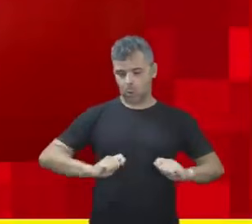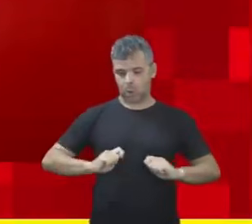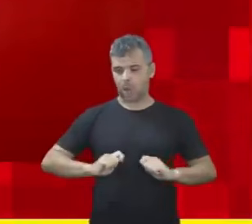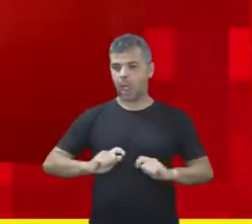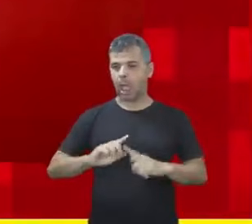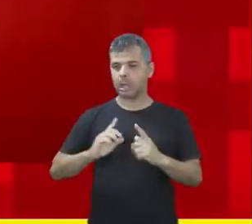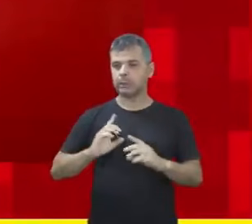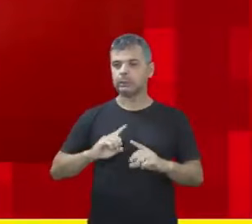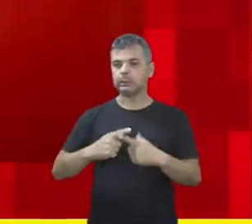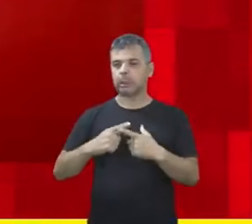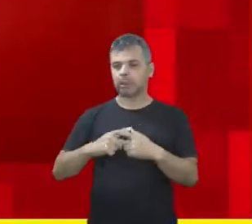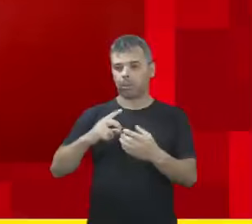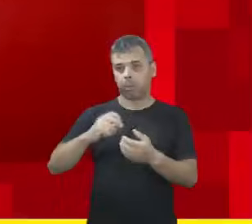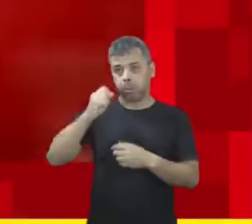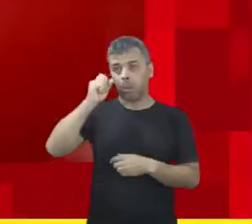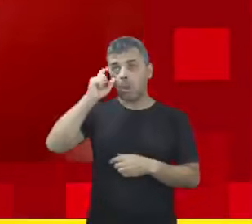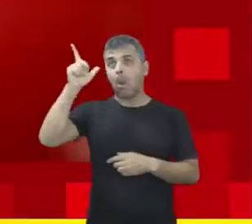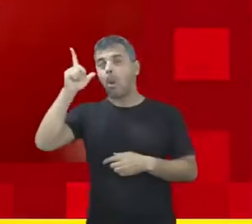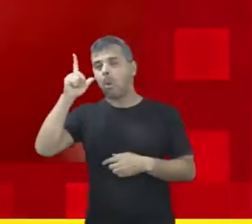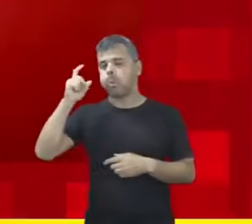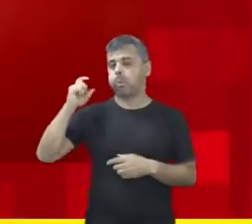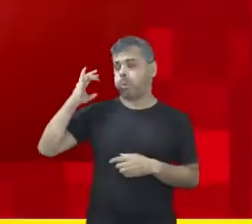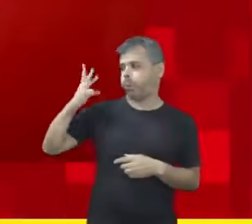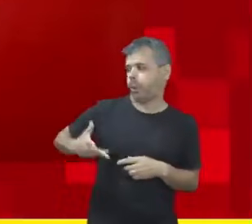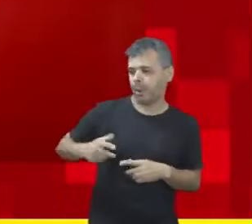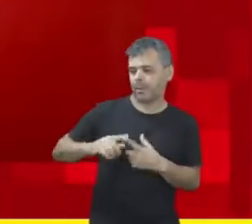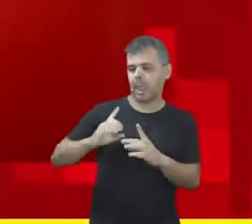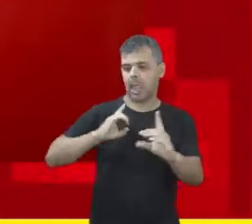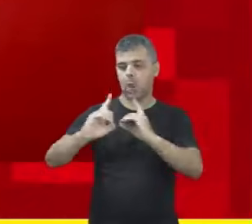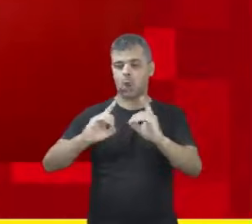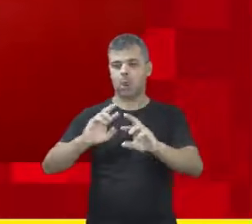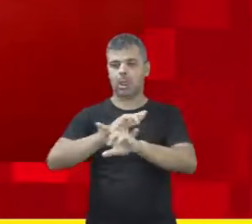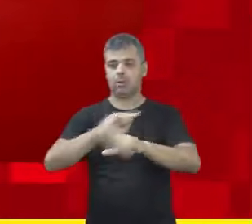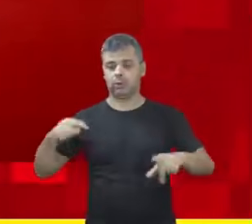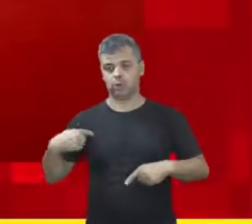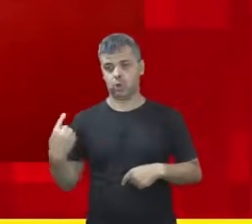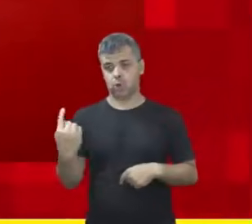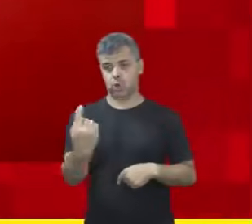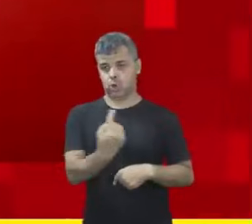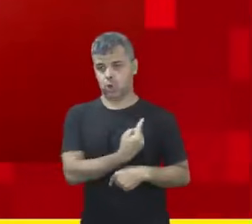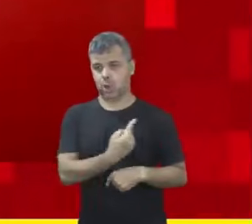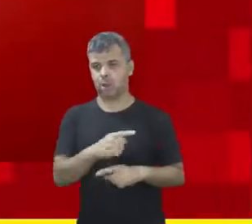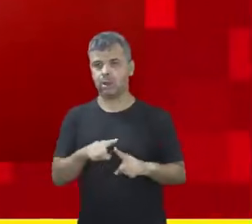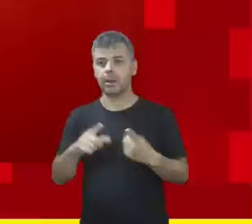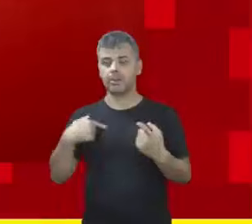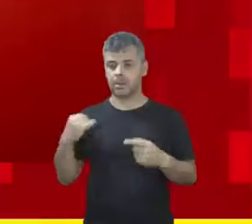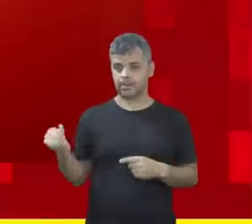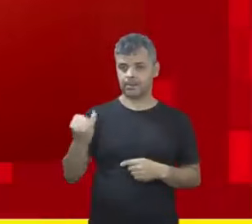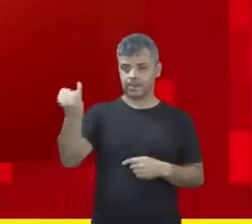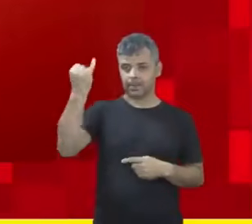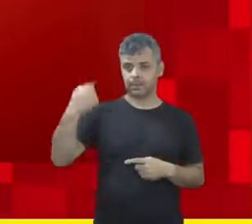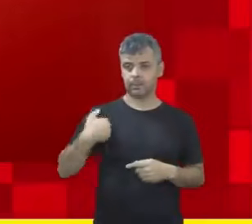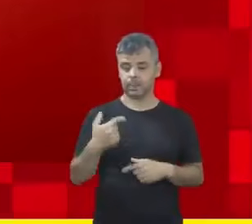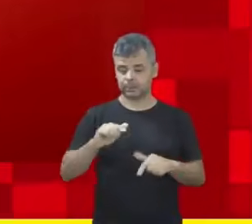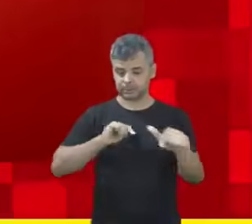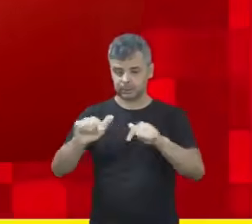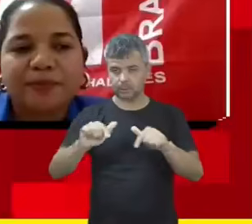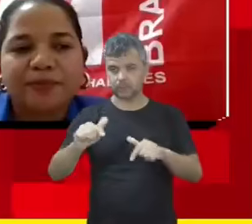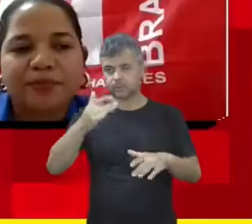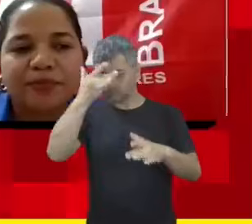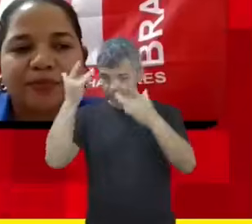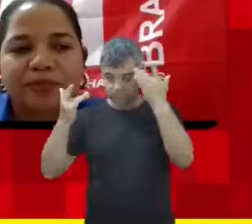amanhã tal hora muito cedo para ir trabalhar. Então, eles têm uma dinâmica muito diferente e muito, assim, importante, né, para a vida dos